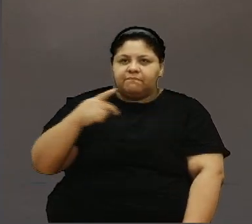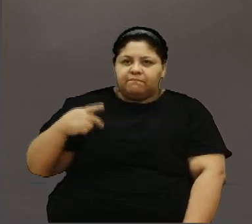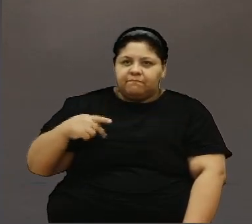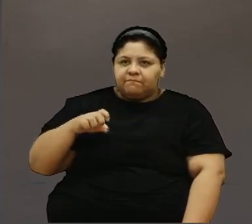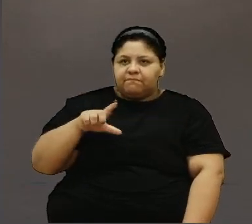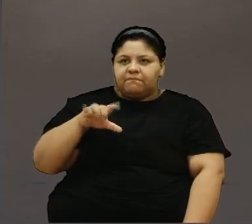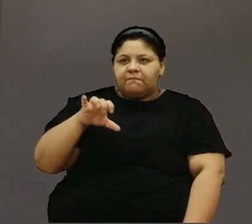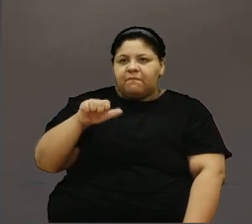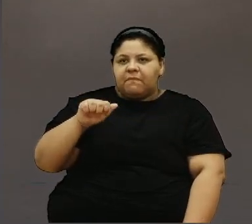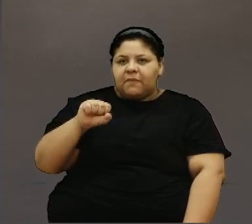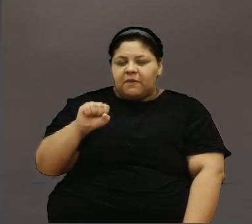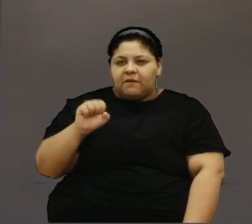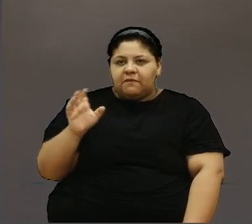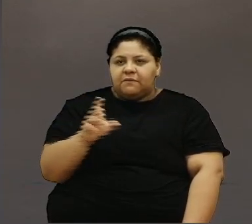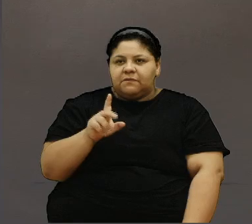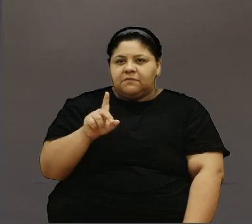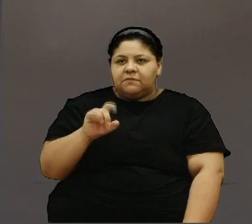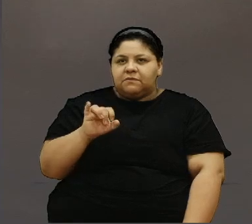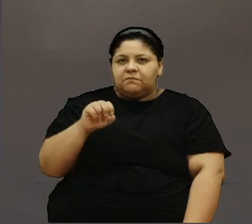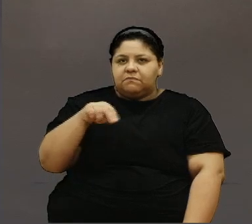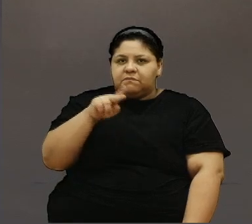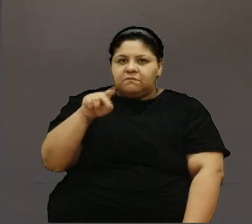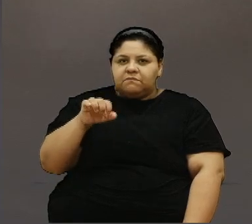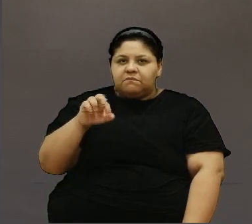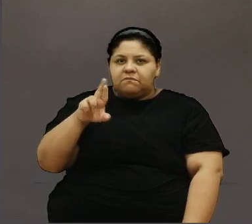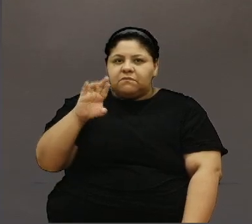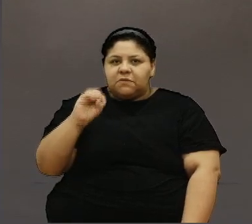Elias Pinheiro. Presente, presidente.